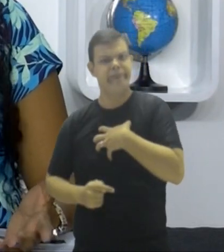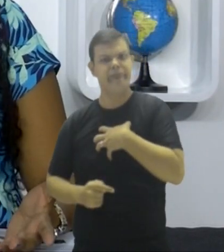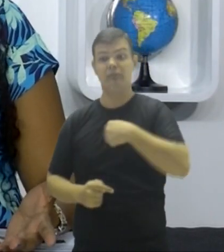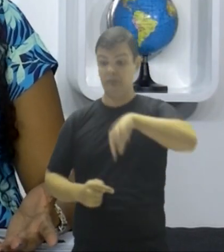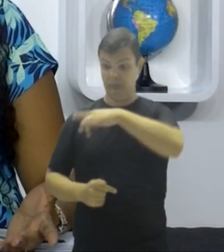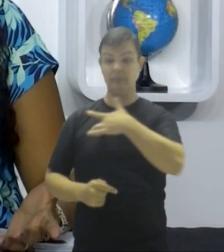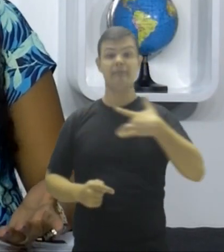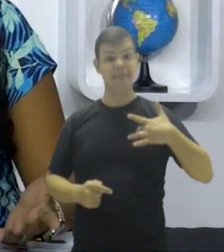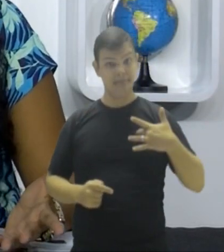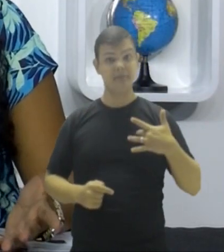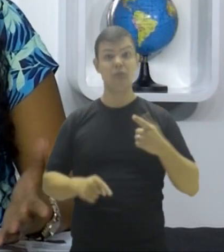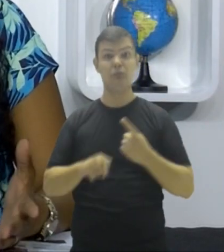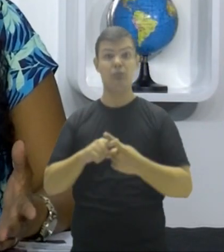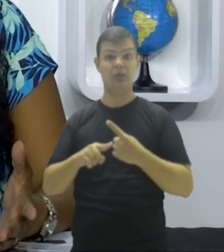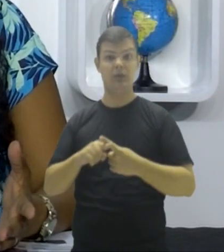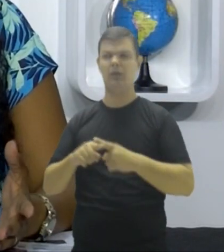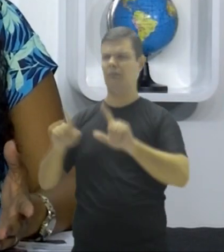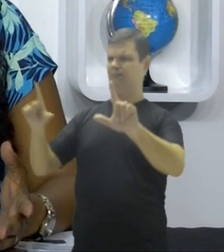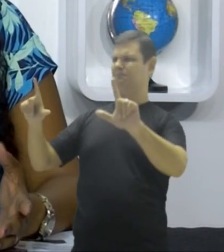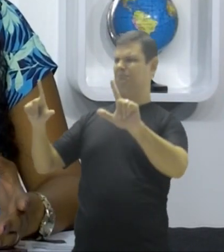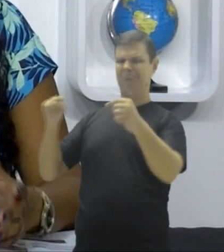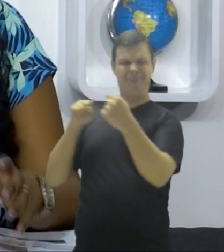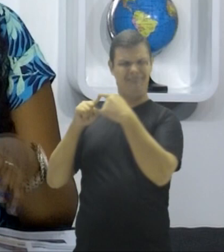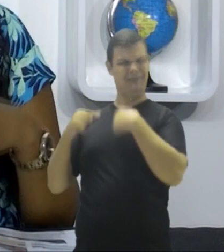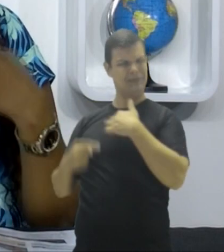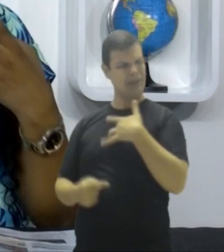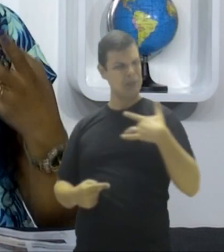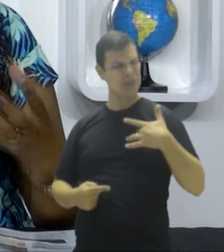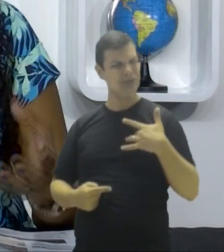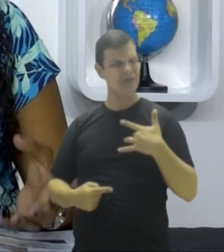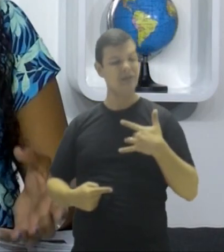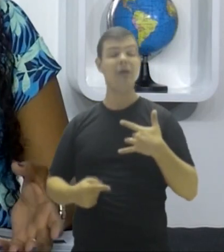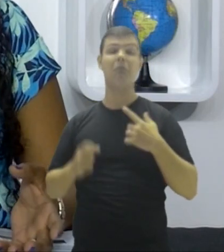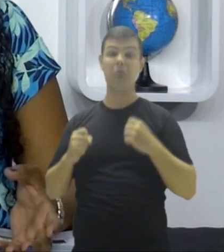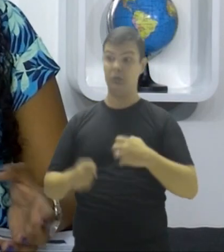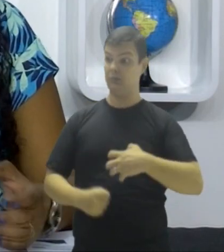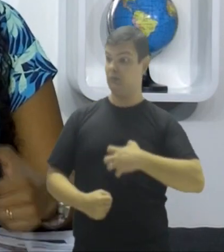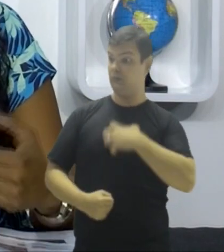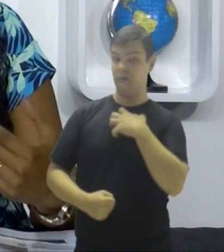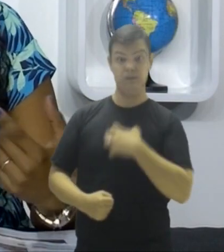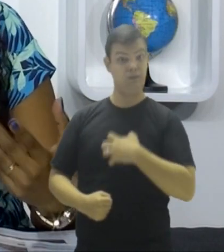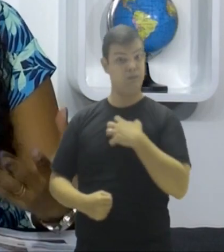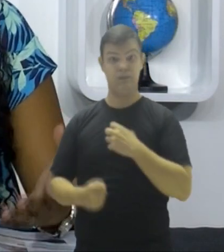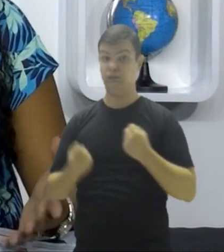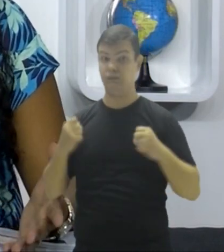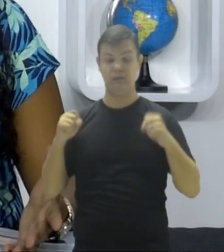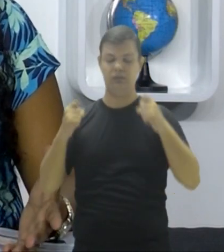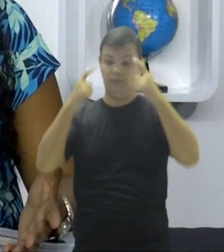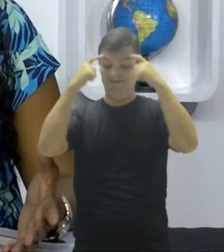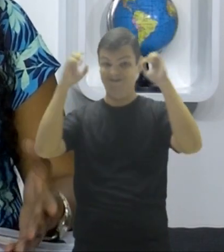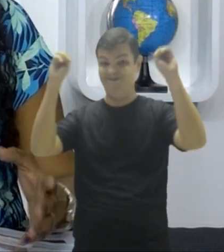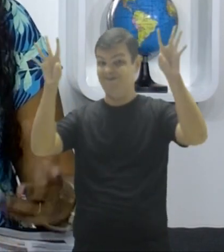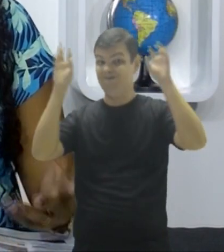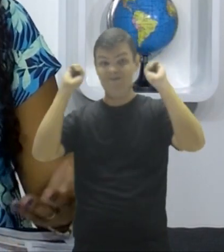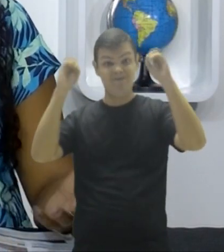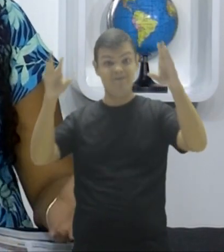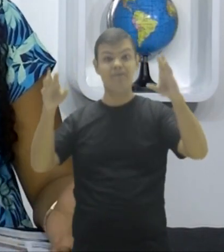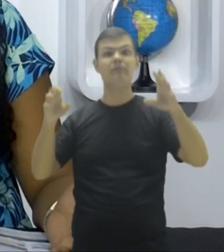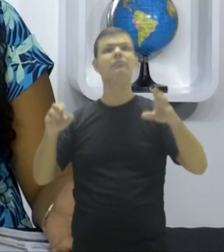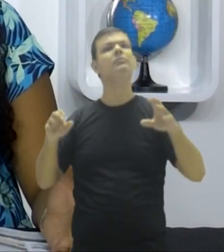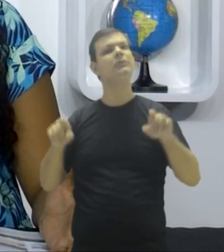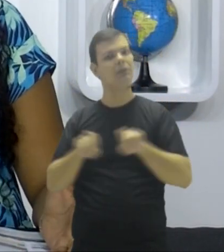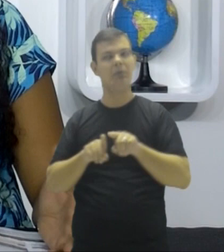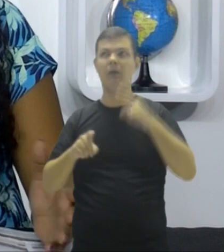nossa saúde. Como que uma placa pode afetar a nossa saúde? Isso pode causar irritabilidade, dores de cabeça,